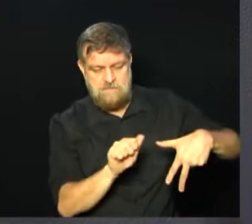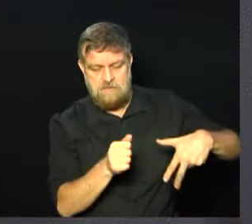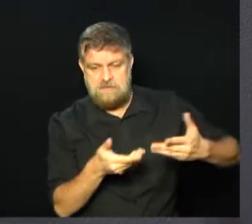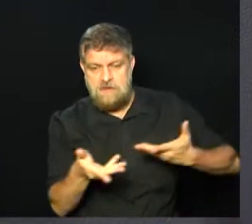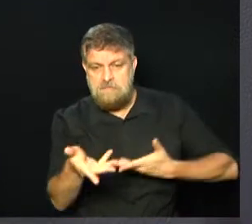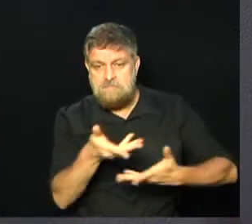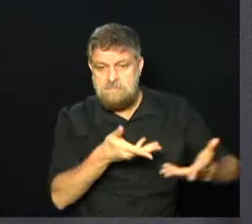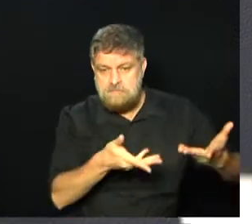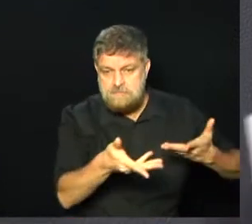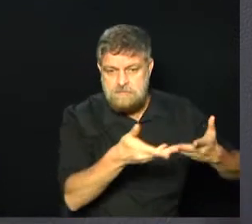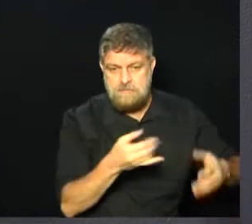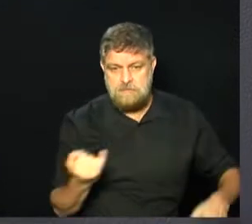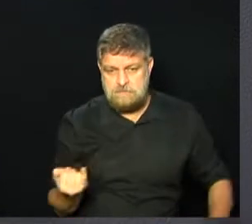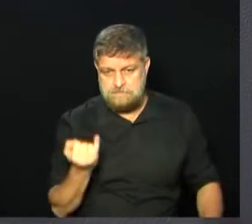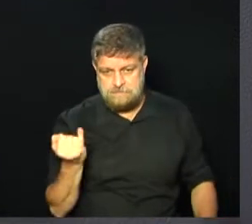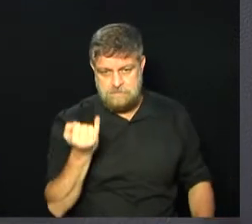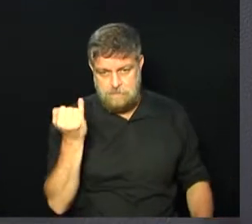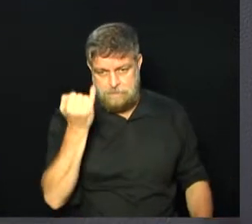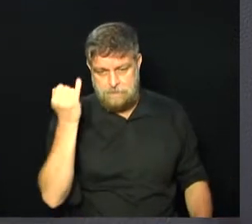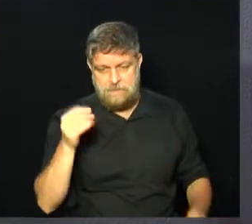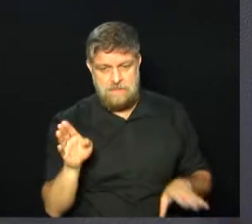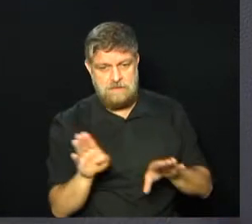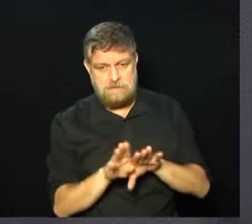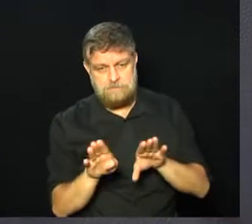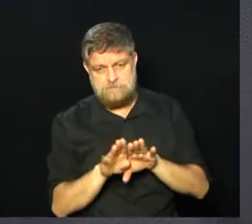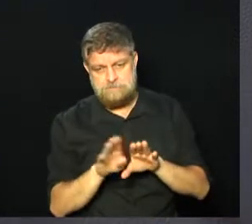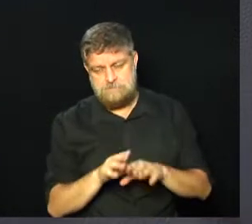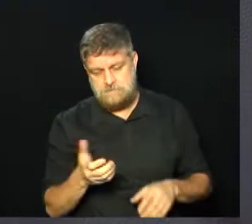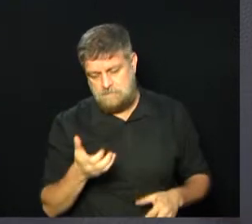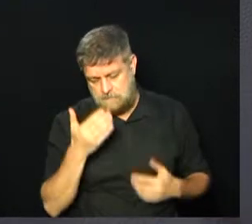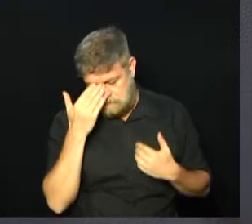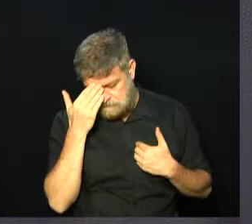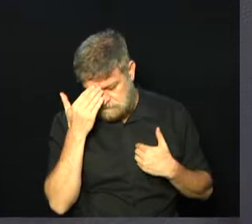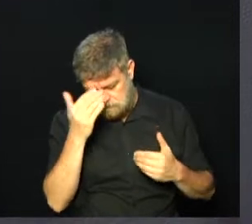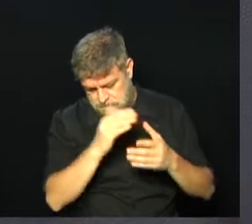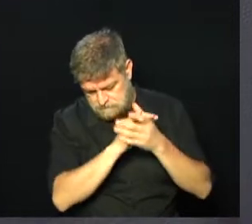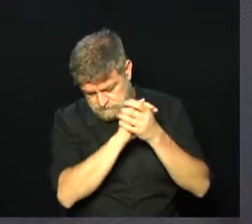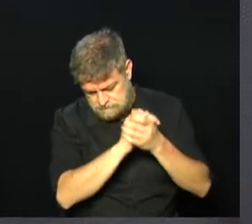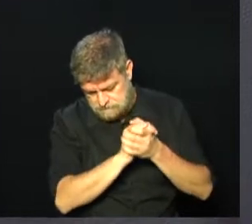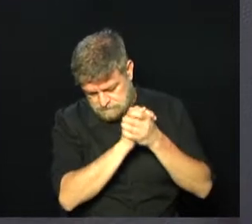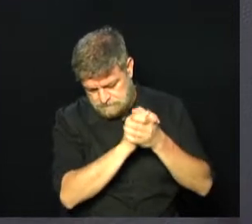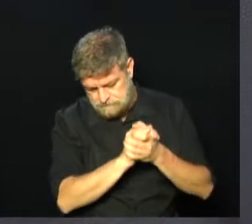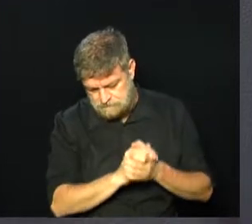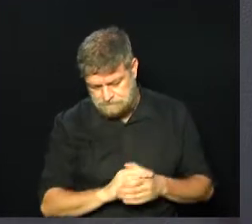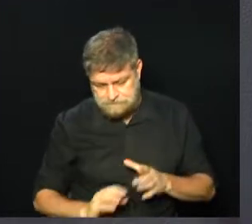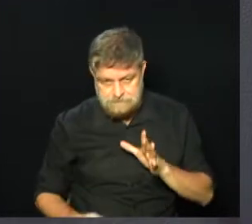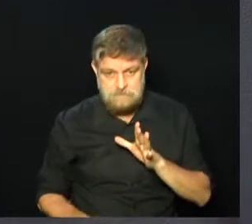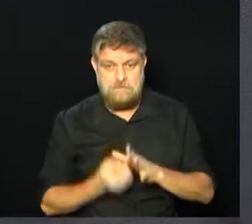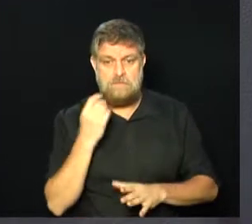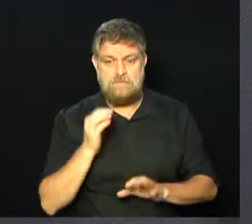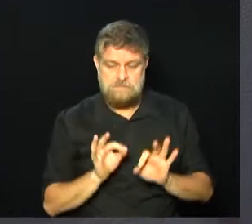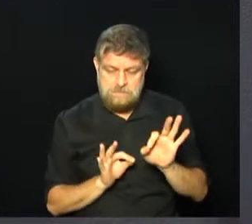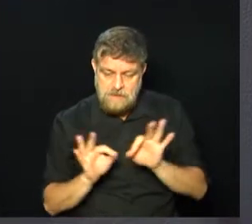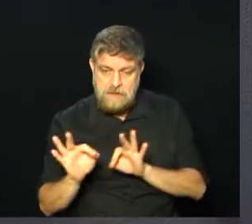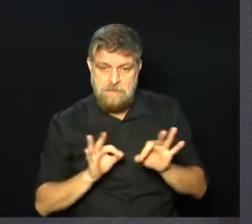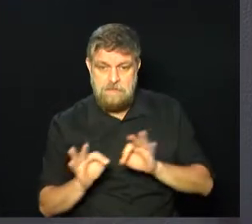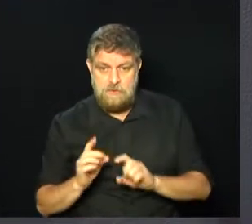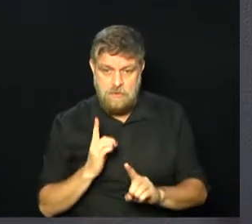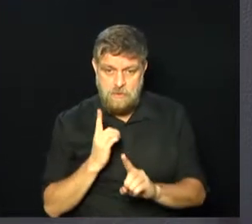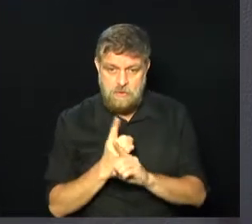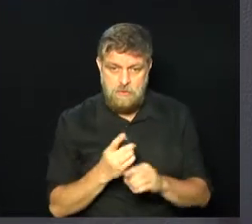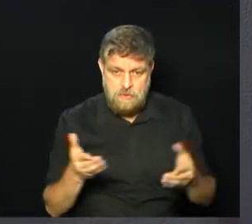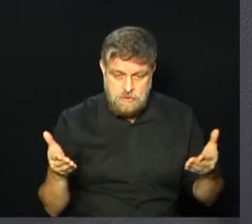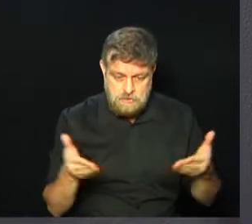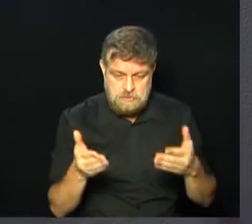muito importante, né? Eu gostaria até de agradecer e parabenizar a realização desse evento. Como o Dr. André